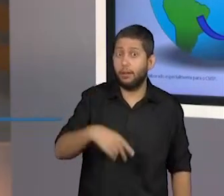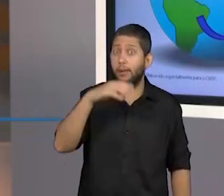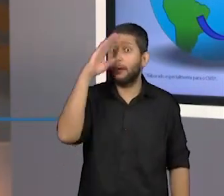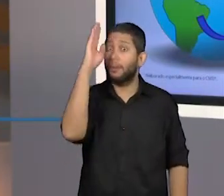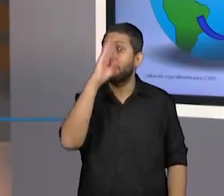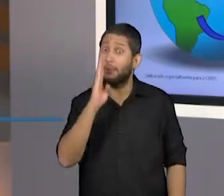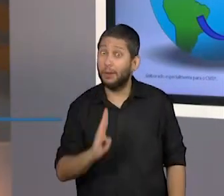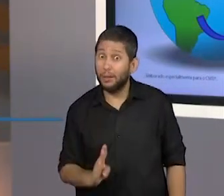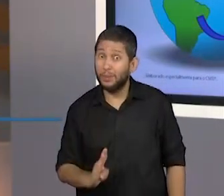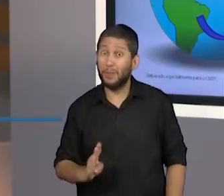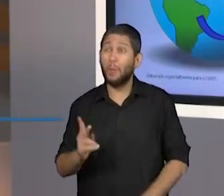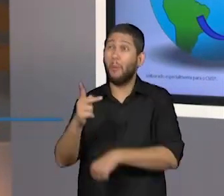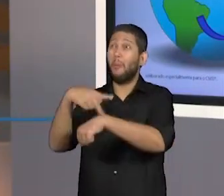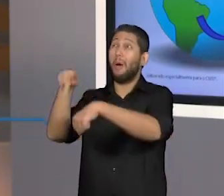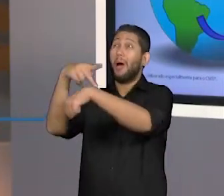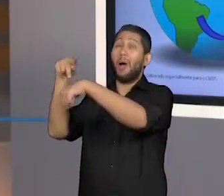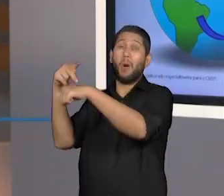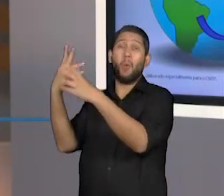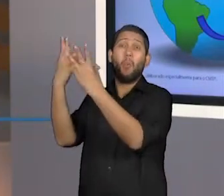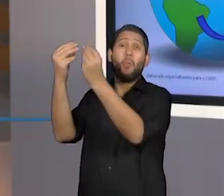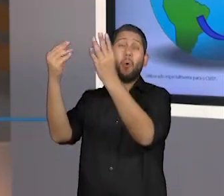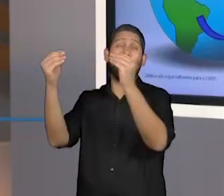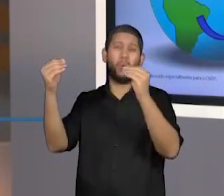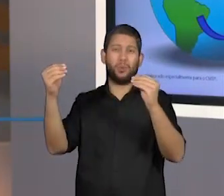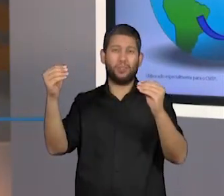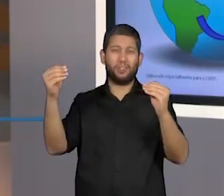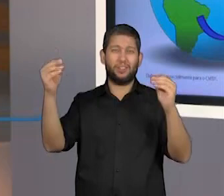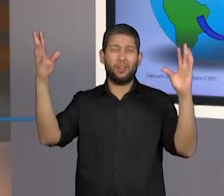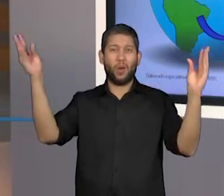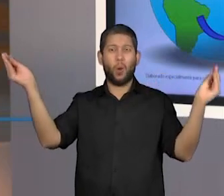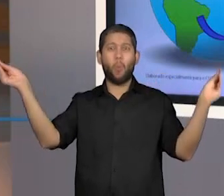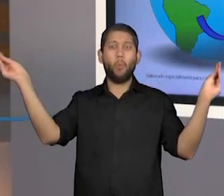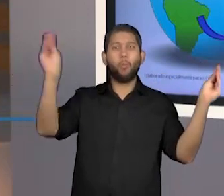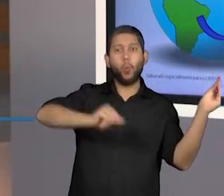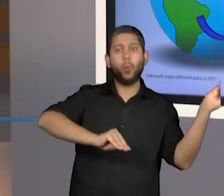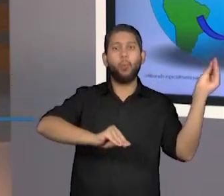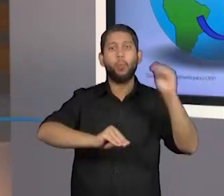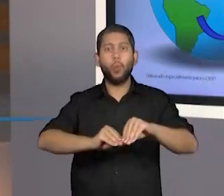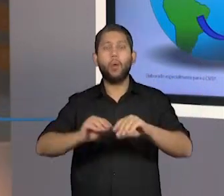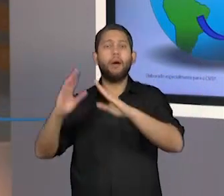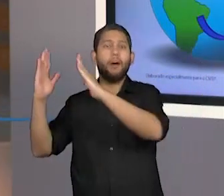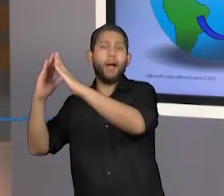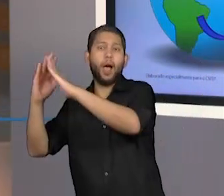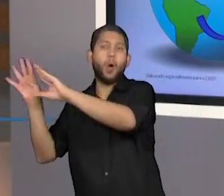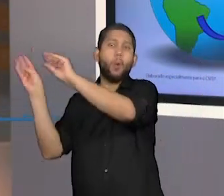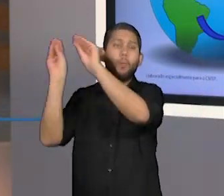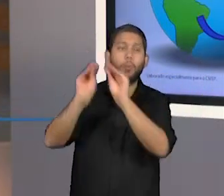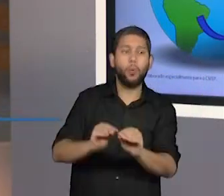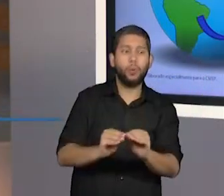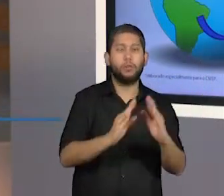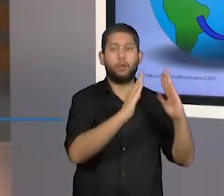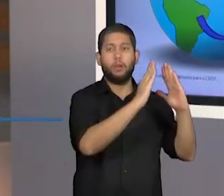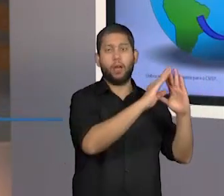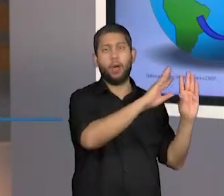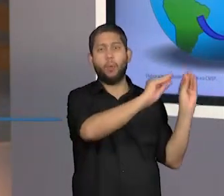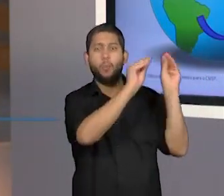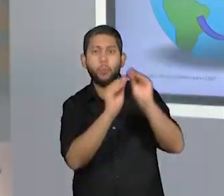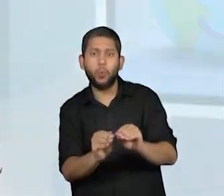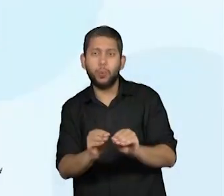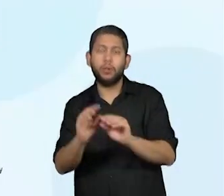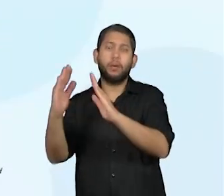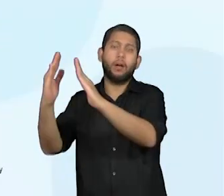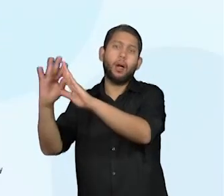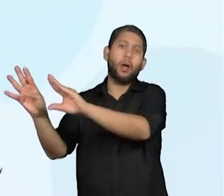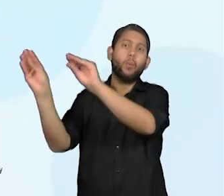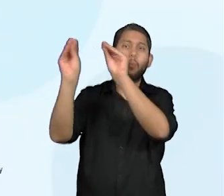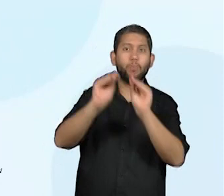a respeito da cultura, da arte aqui no Brasil e são imigrantes de um outro lugar? Vamos pensar? Vamos